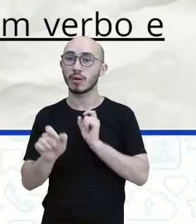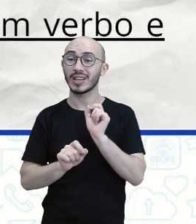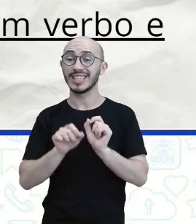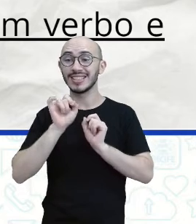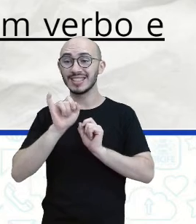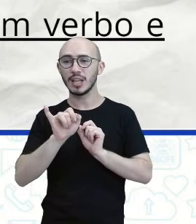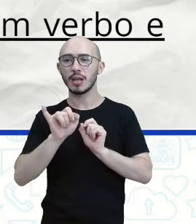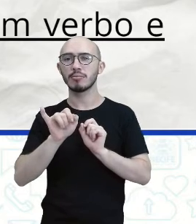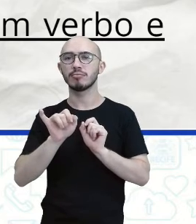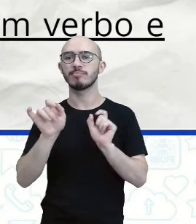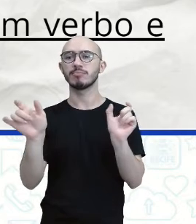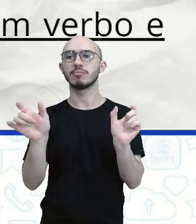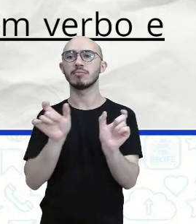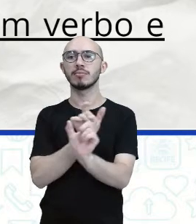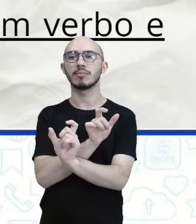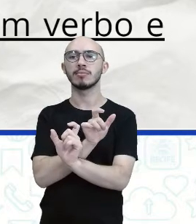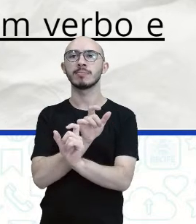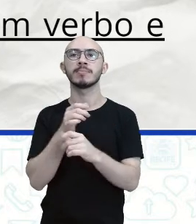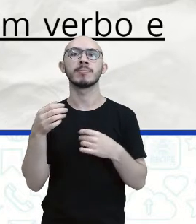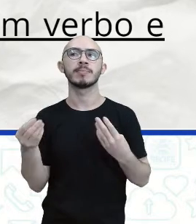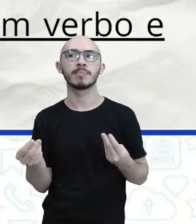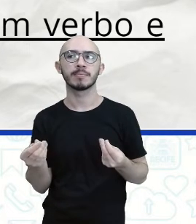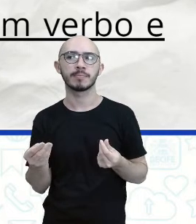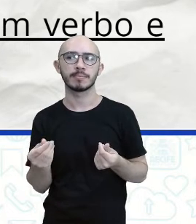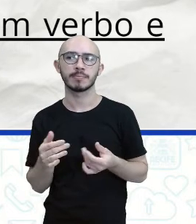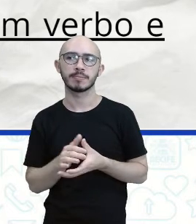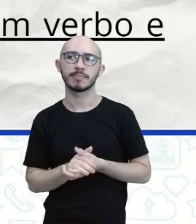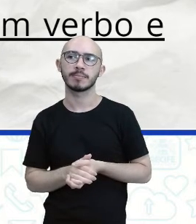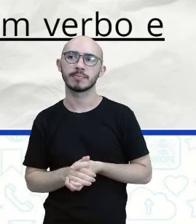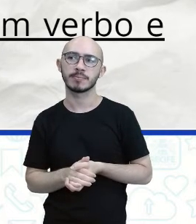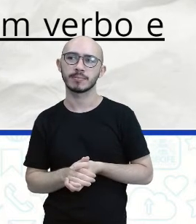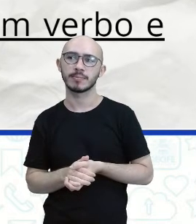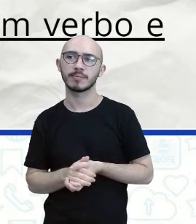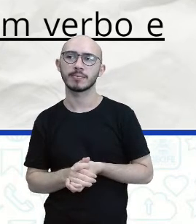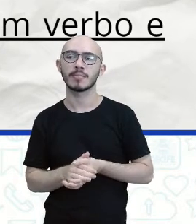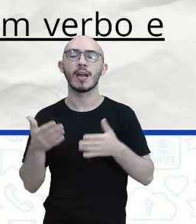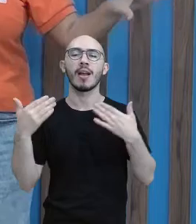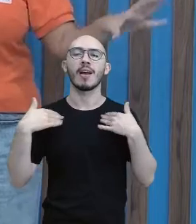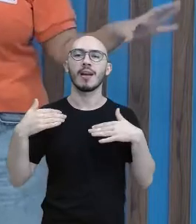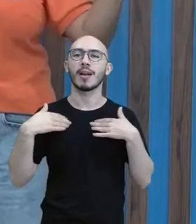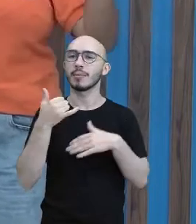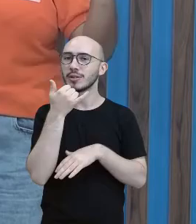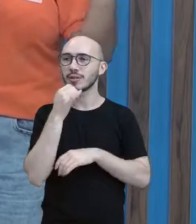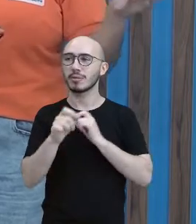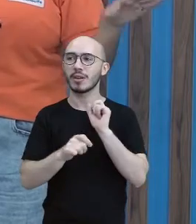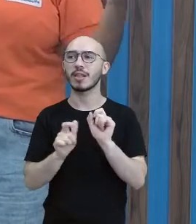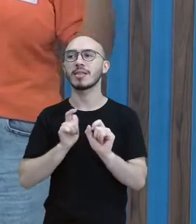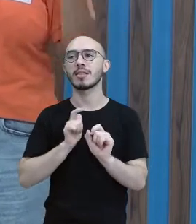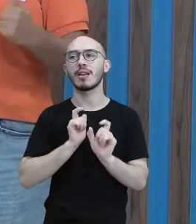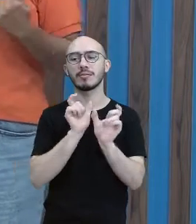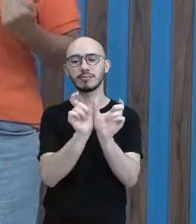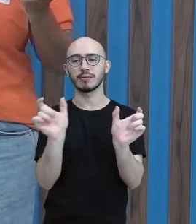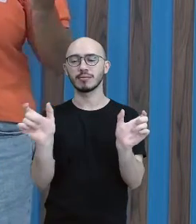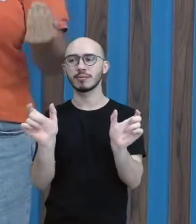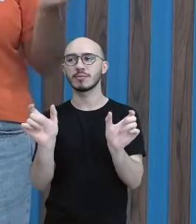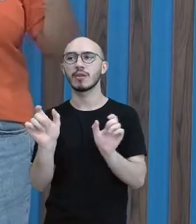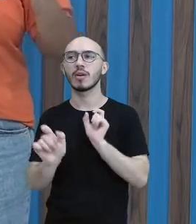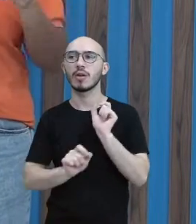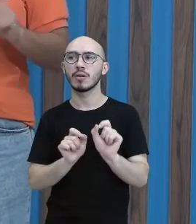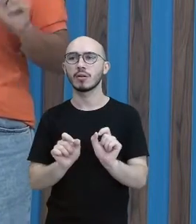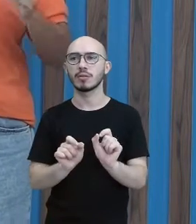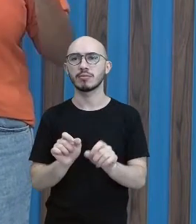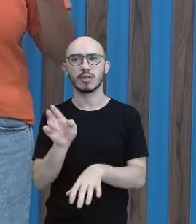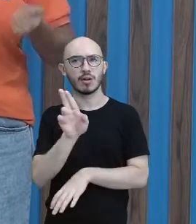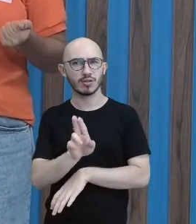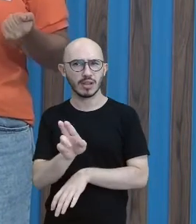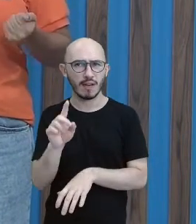ordem, tá? Sim, gente, calma, perdão. A gente tem essa ordem e a gente não pode usar a vírgula para